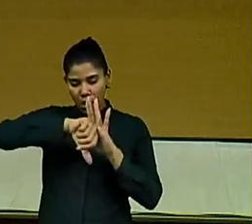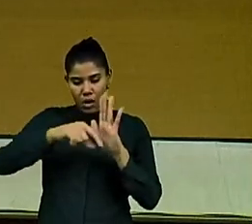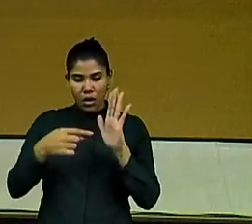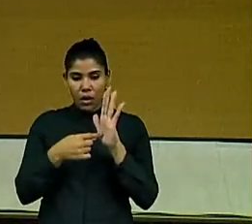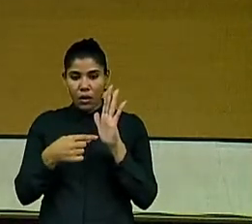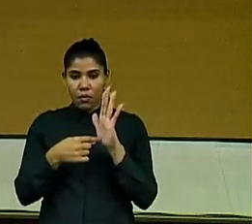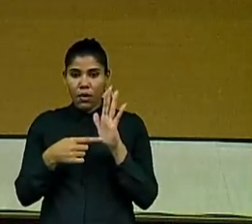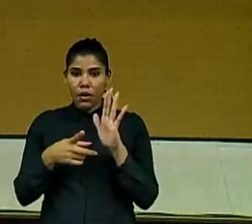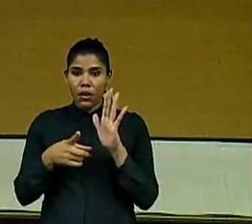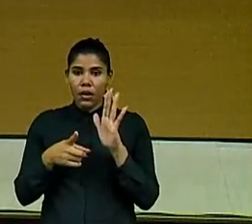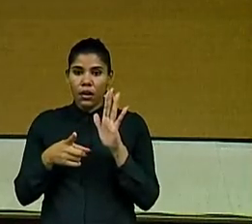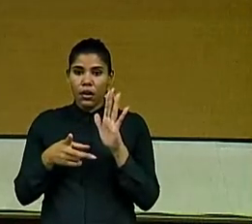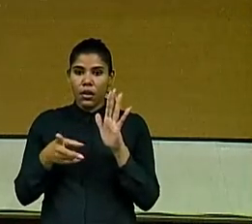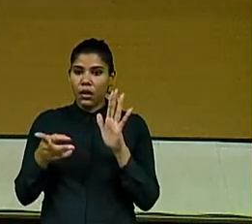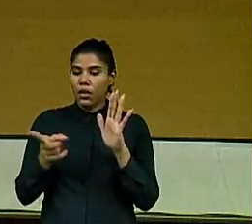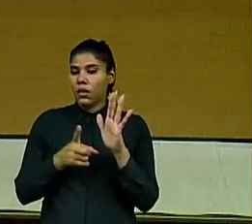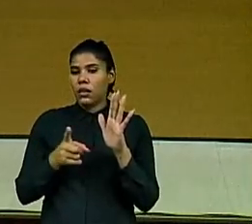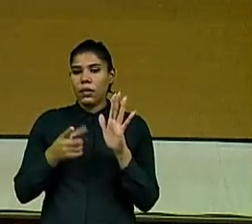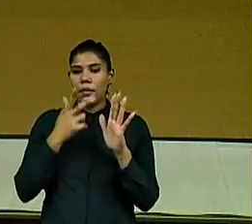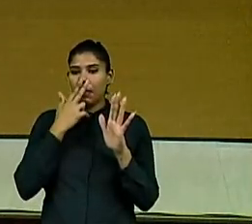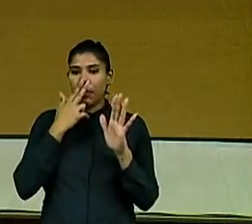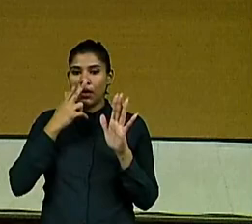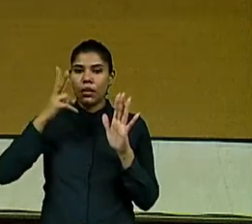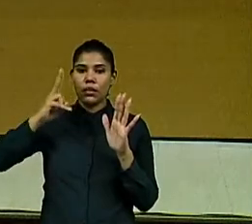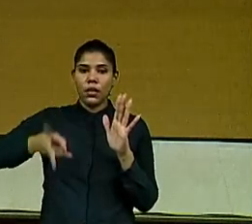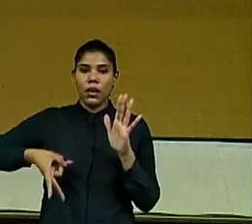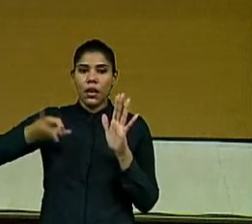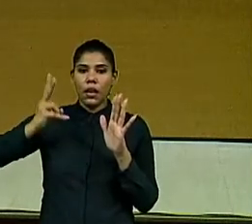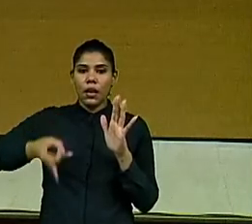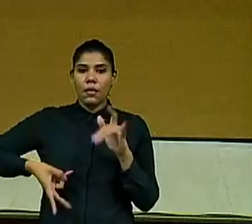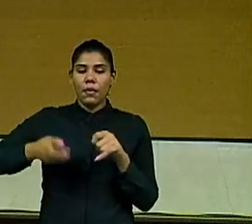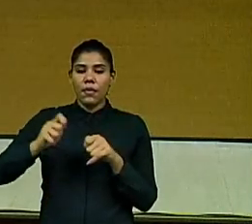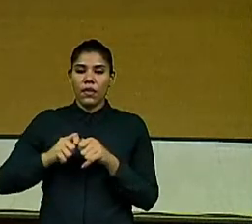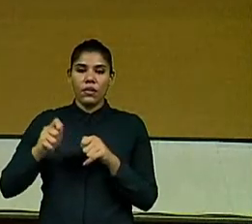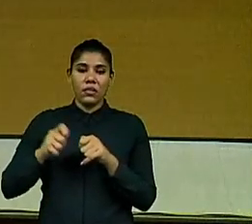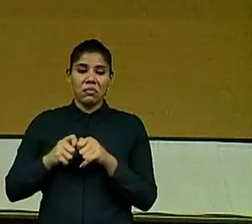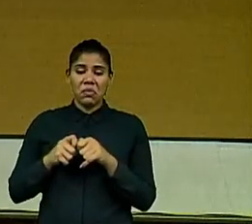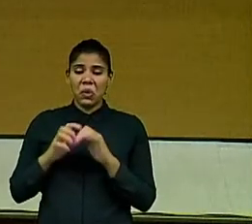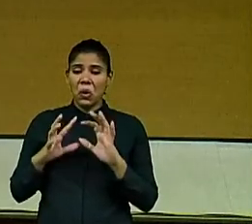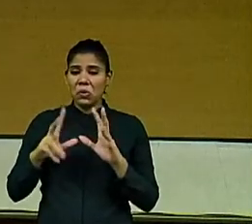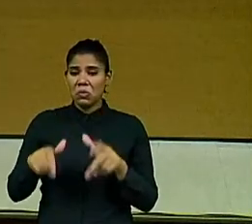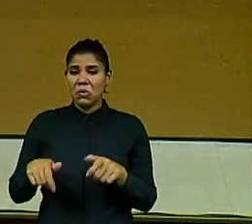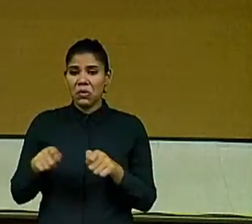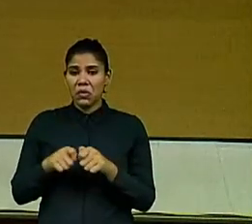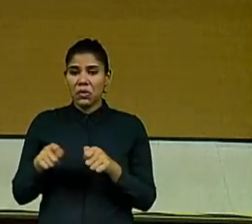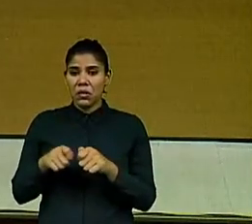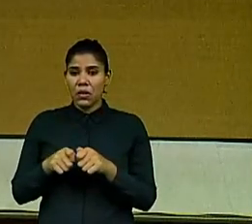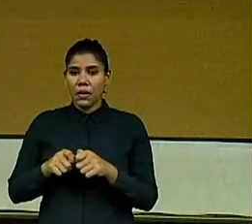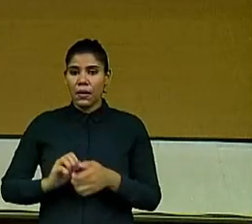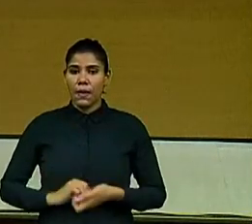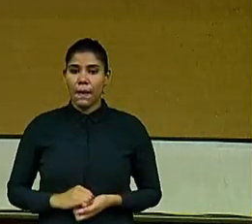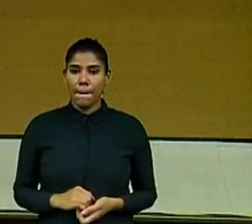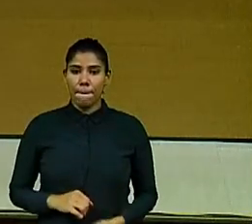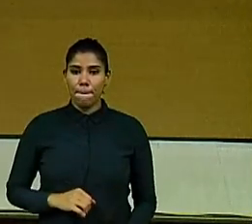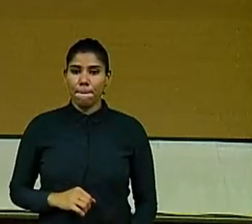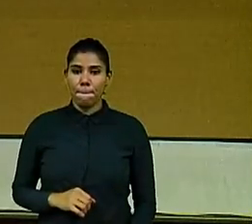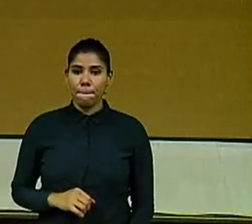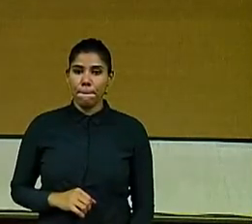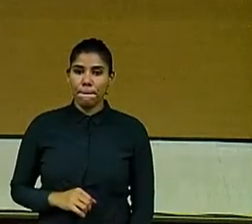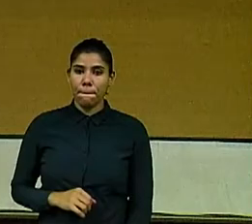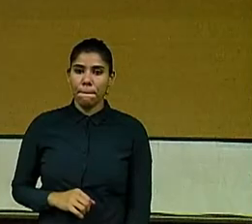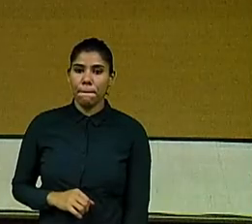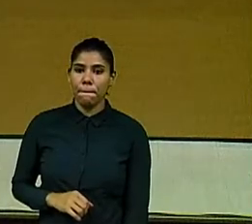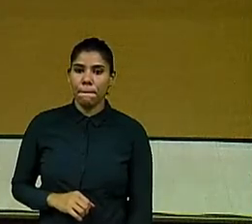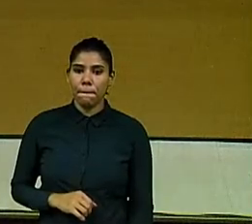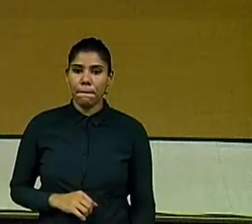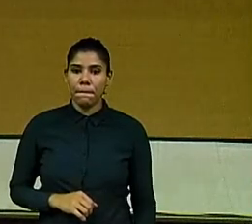era repetidamente né praticado por outros governos né que eram as